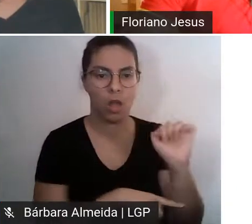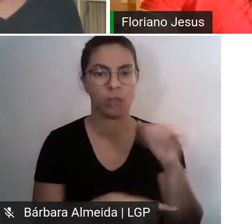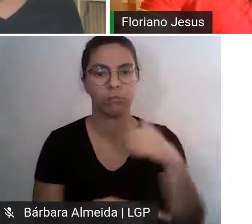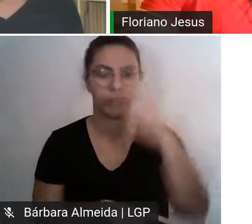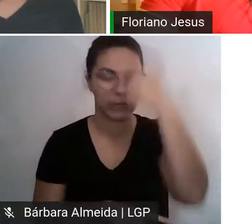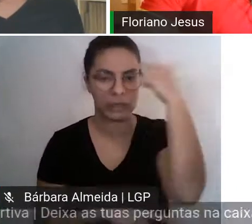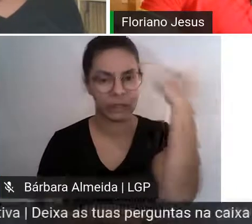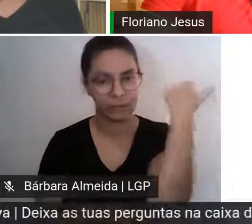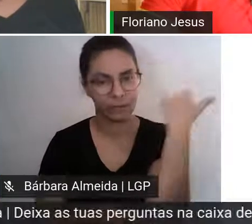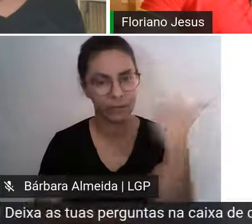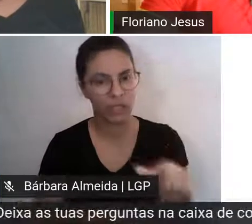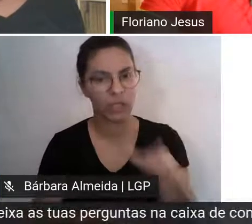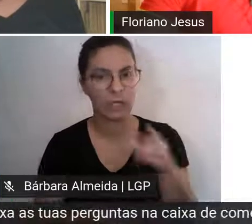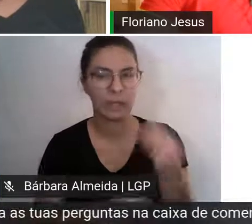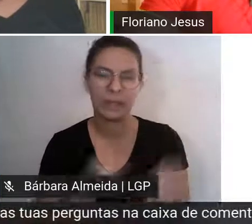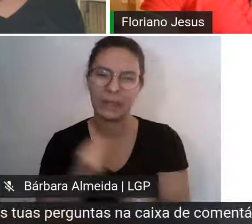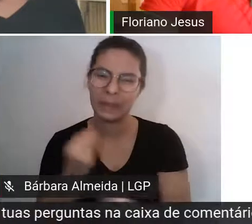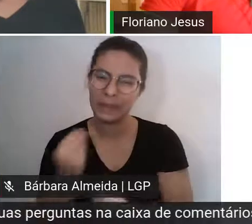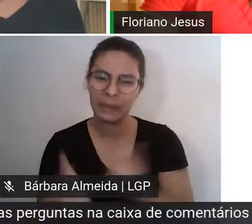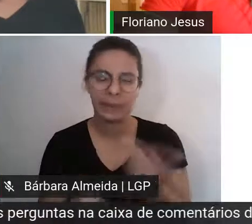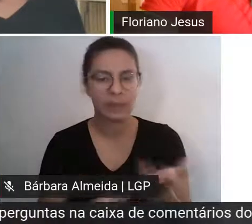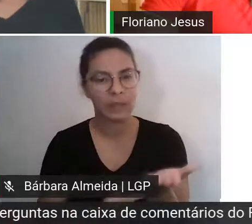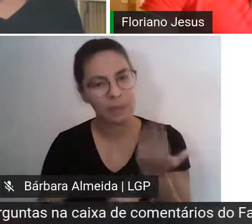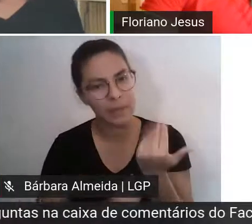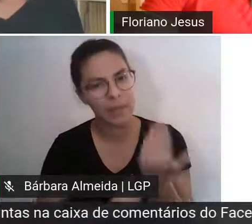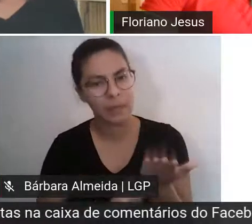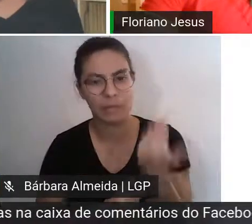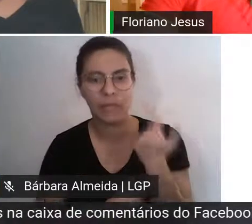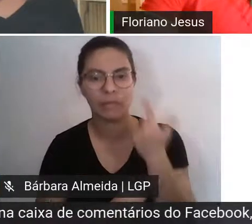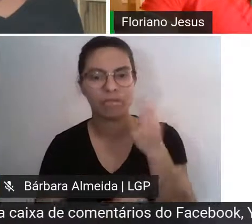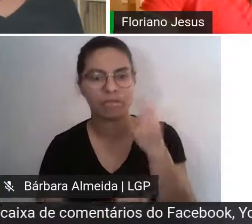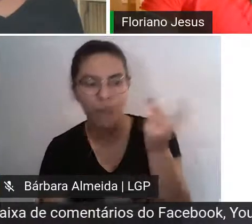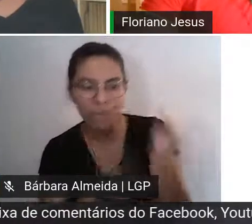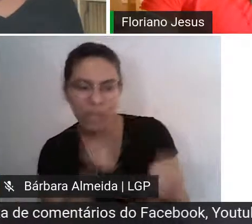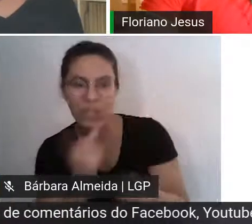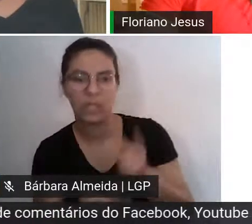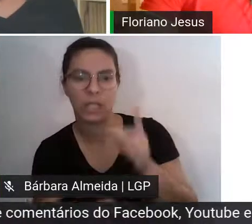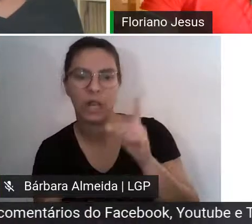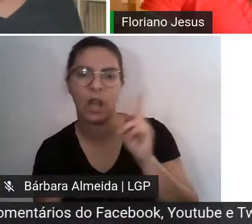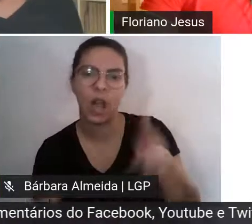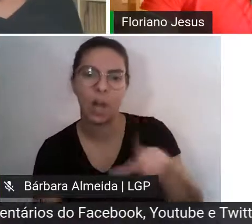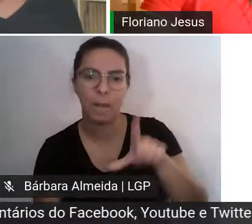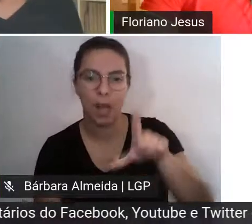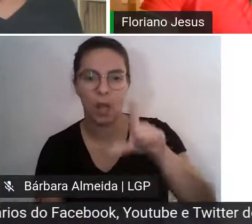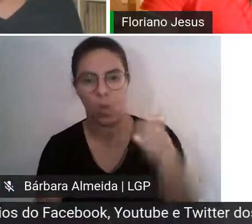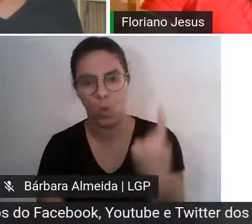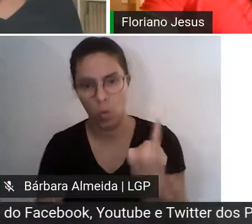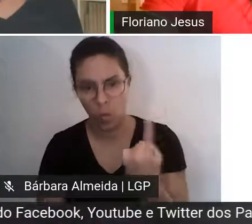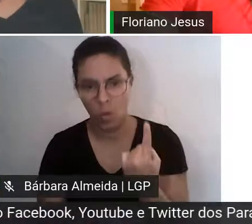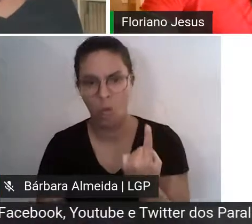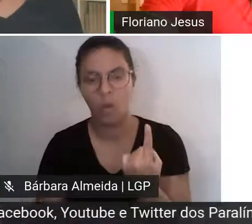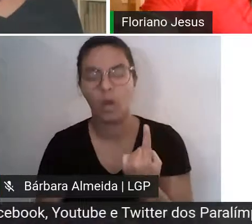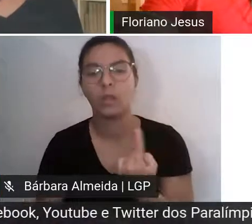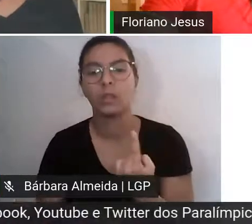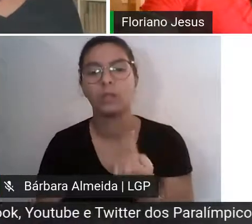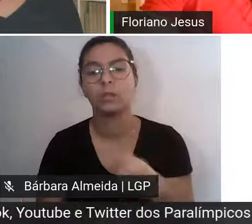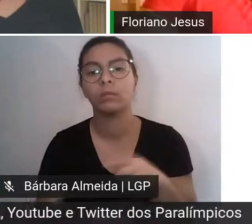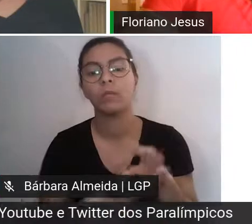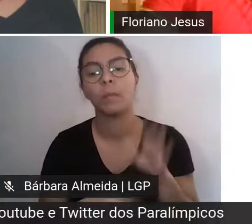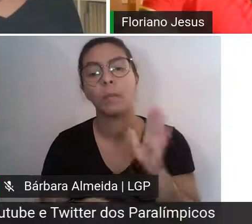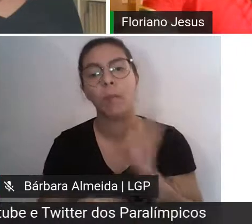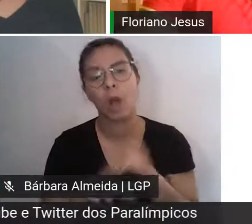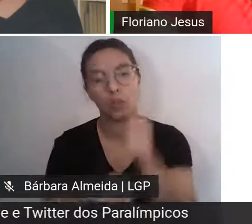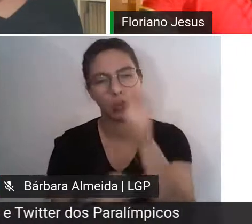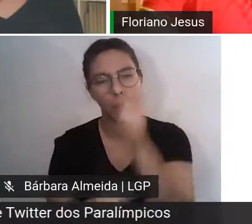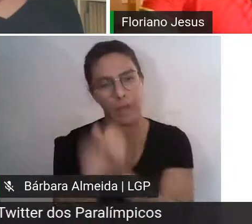bocado aquém as classificações no KPL1. Porque, isto voltando atrás um pouco,